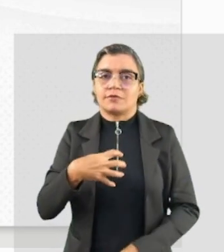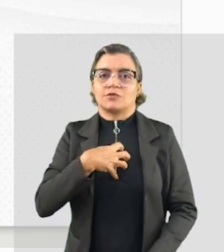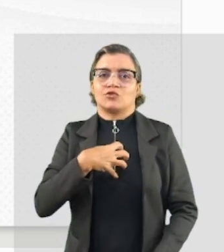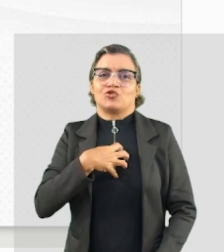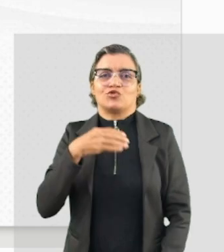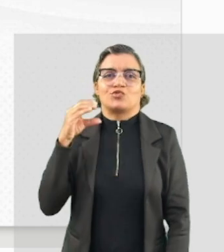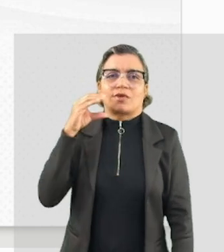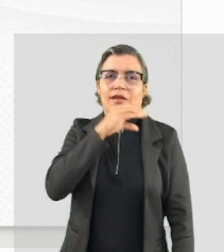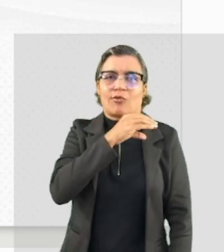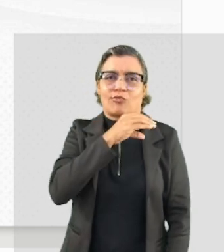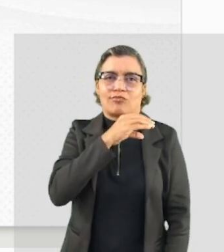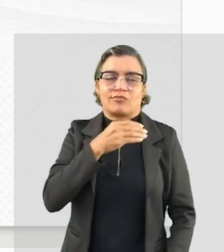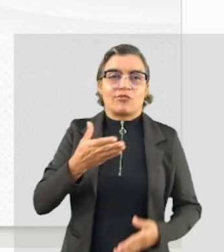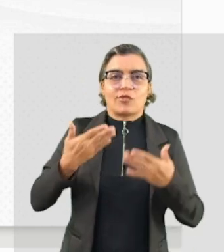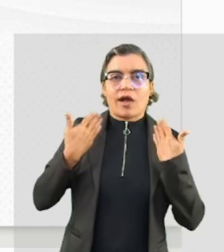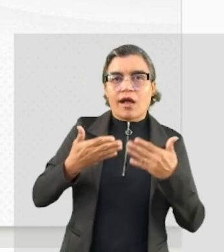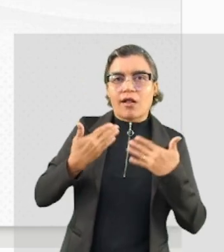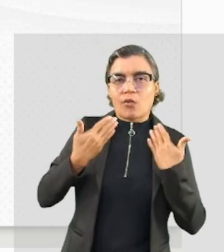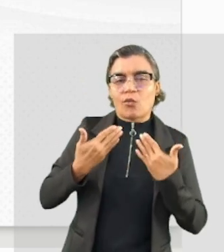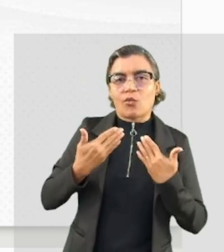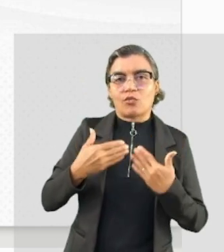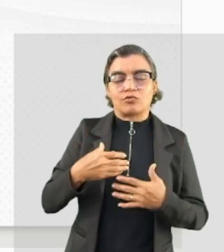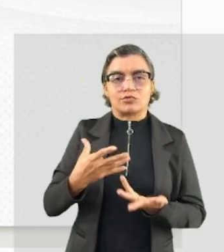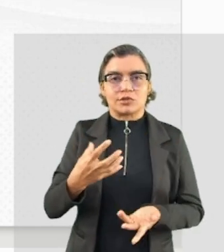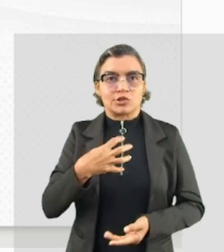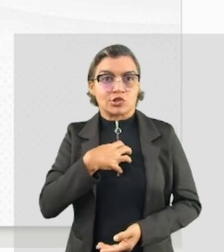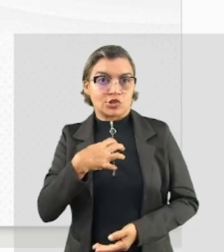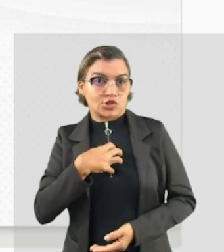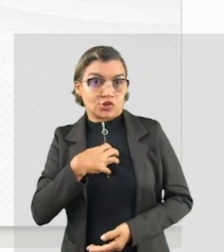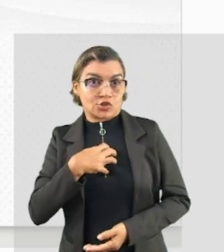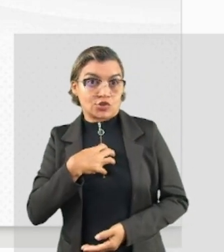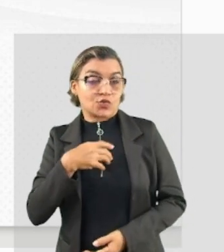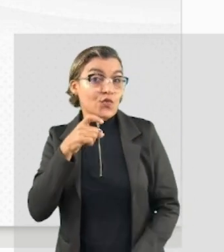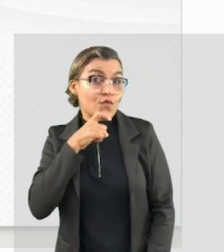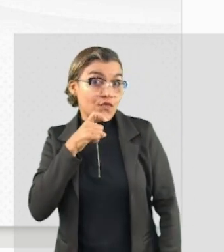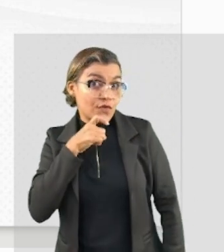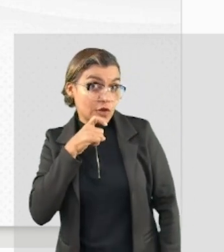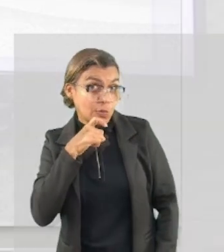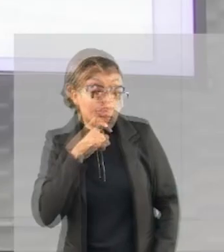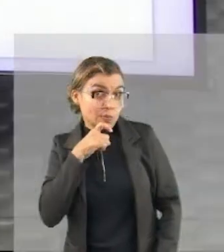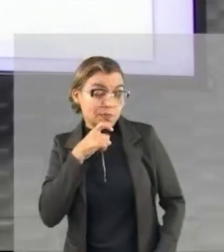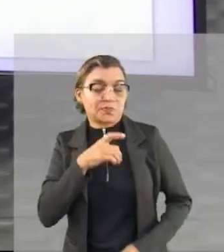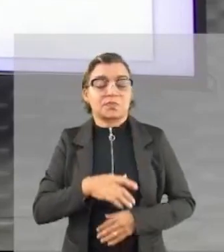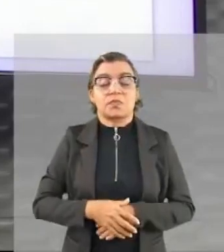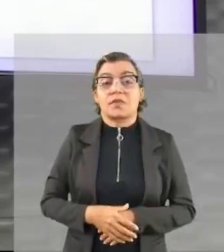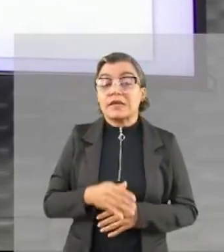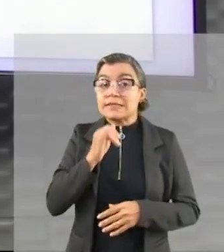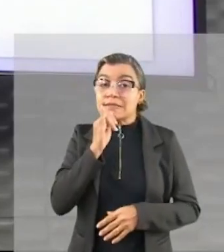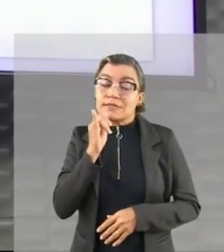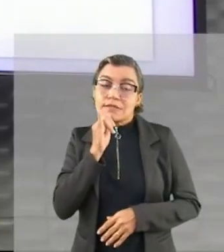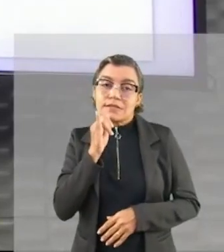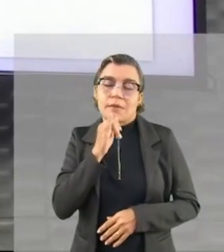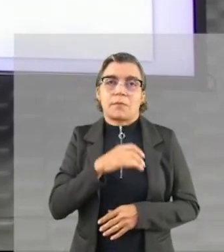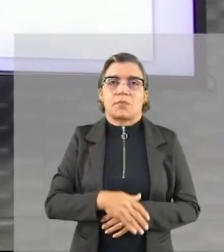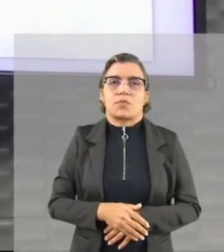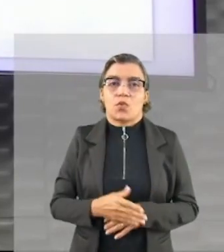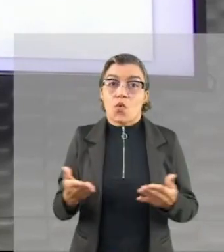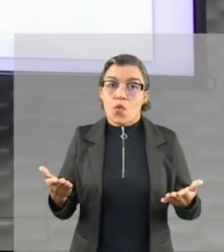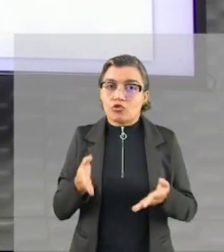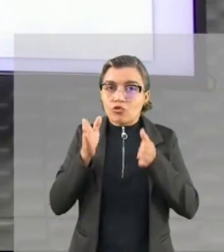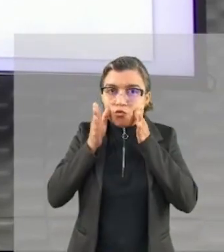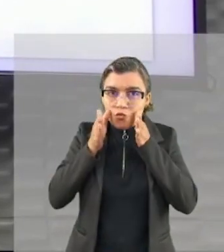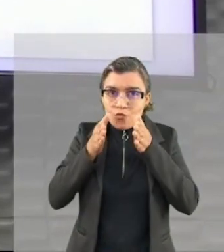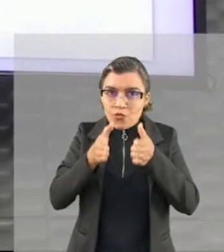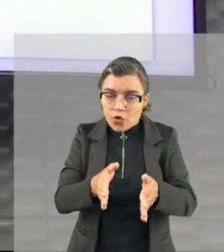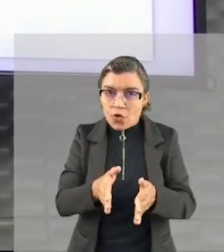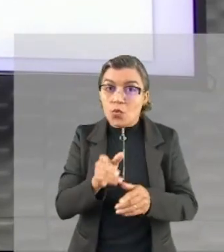calor e estou sentindo frio, tá? A ideia central da aula de hoje